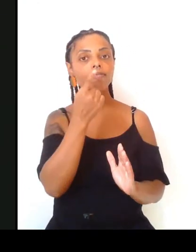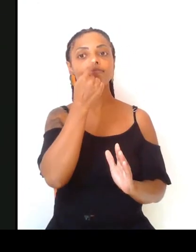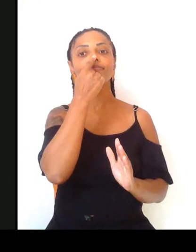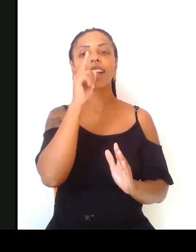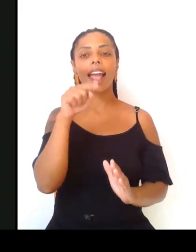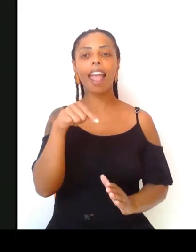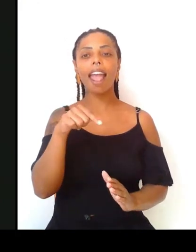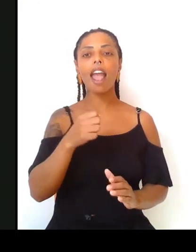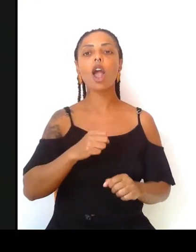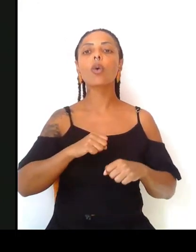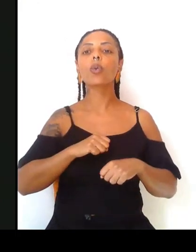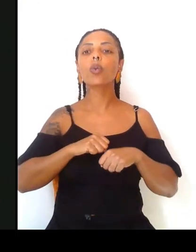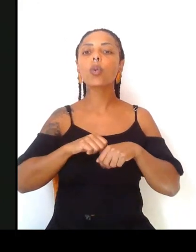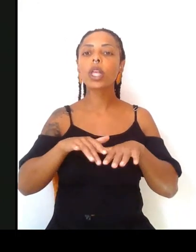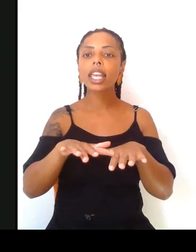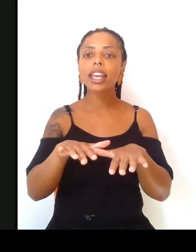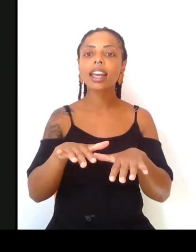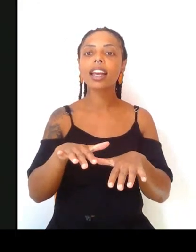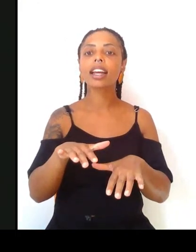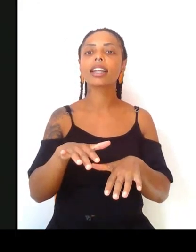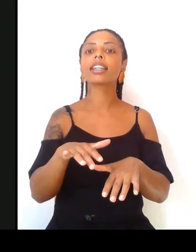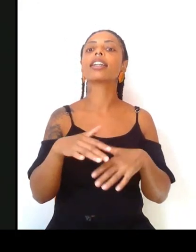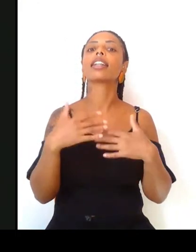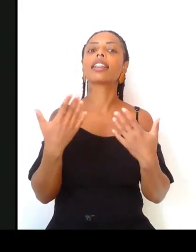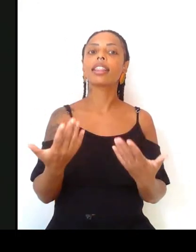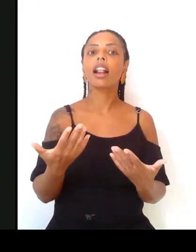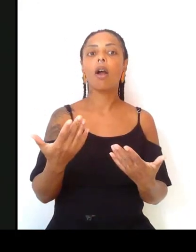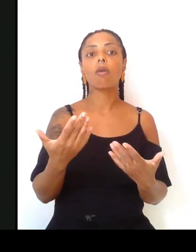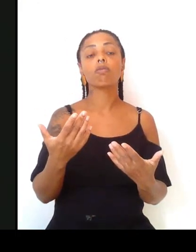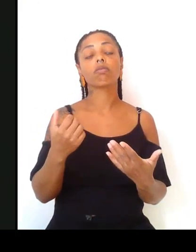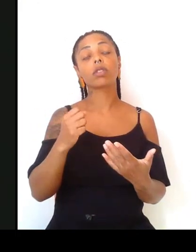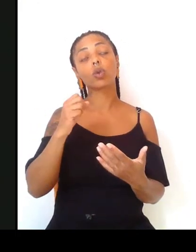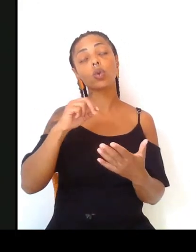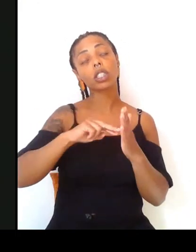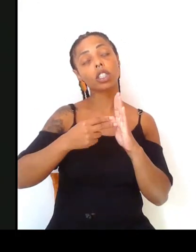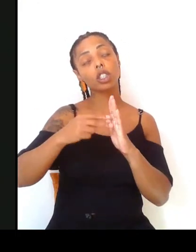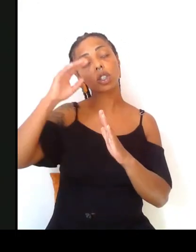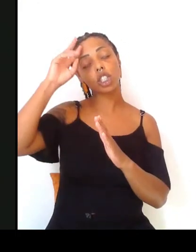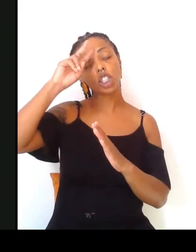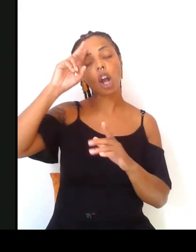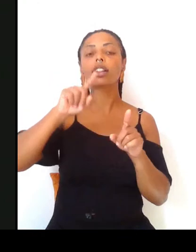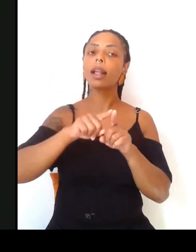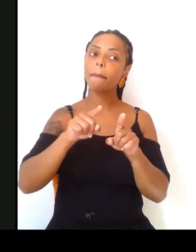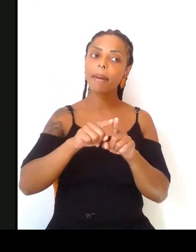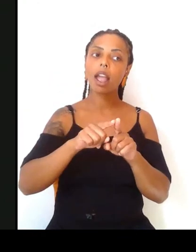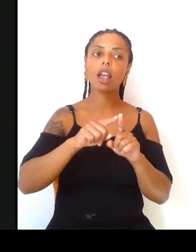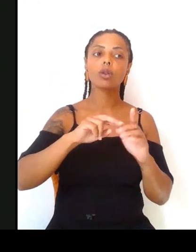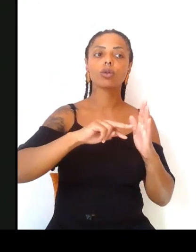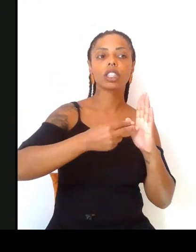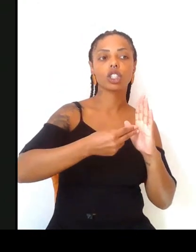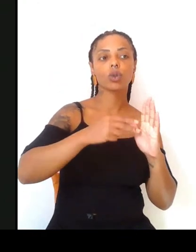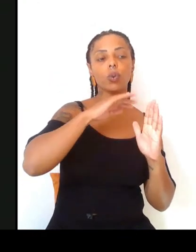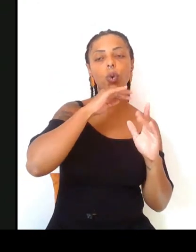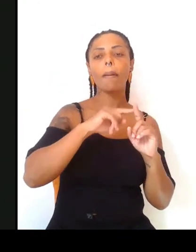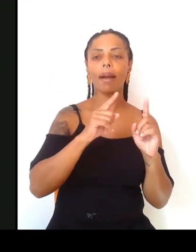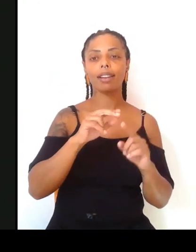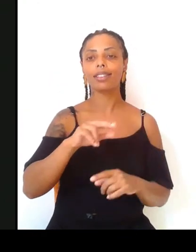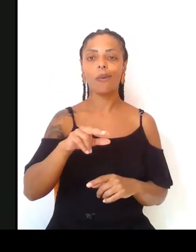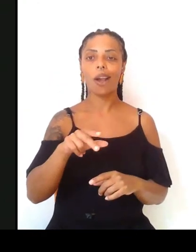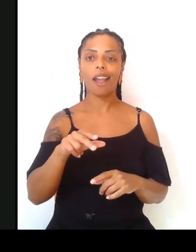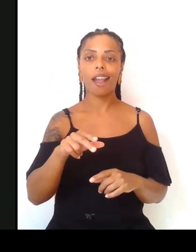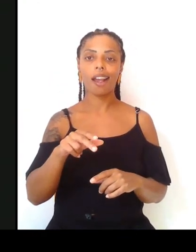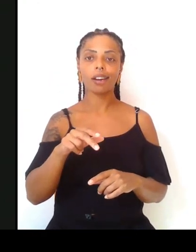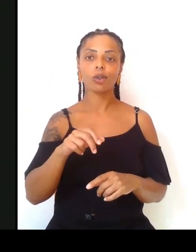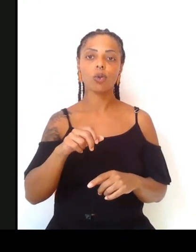histórico do conceito às vezes no sentido pejorativo é claro que não cuerher do ponto de vista teórico